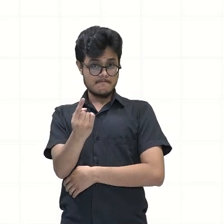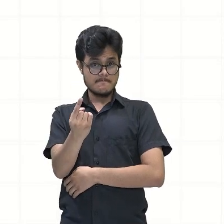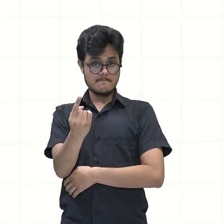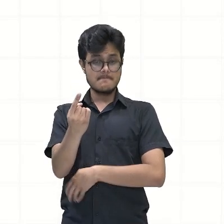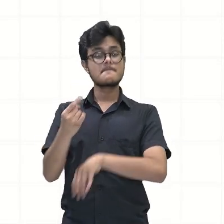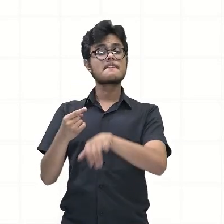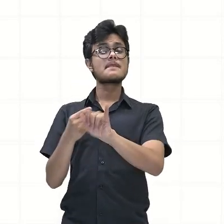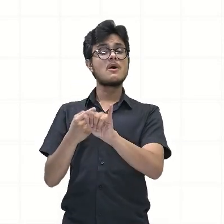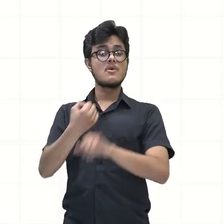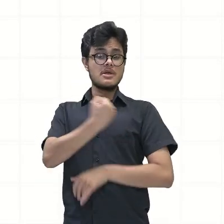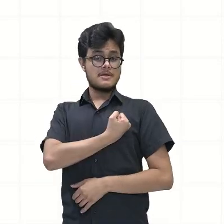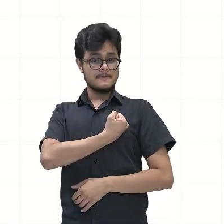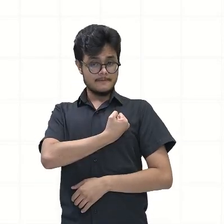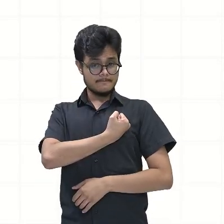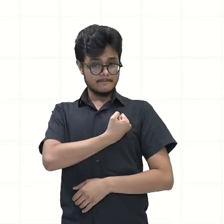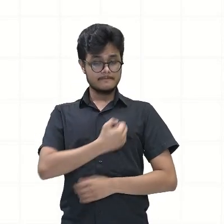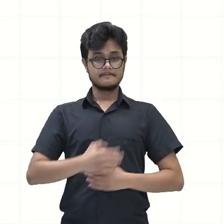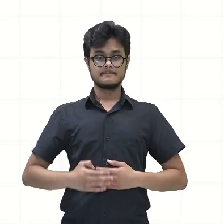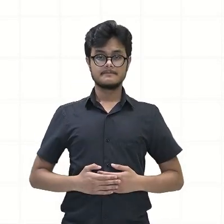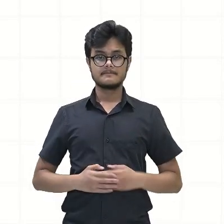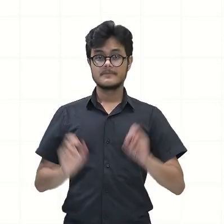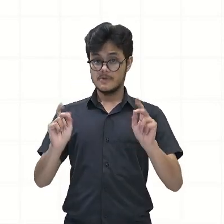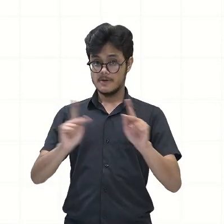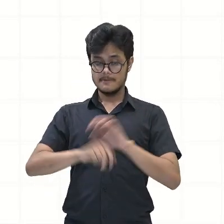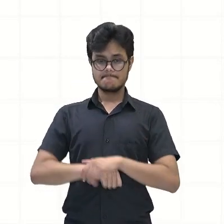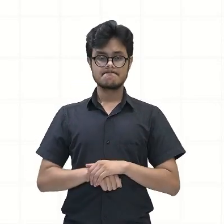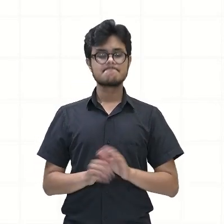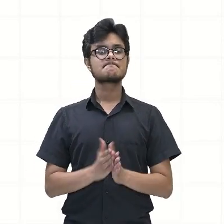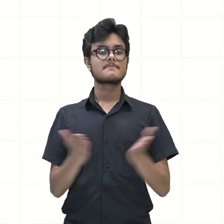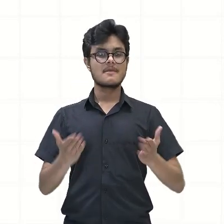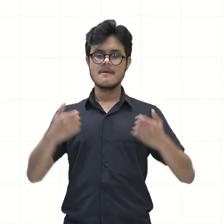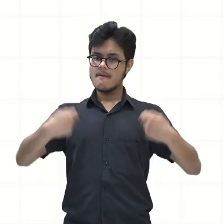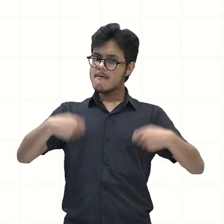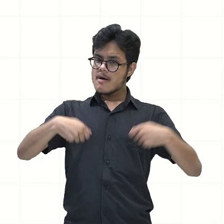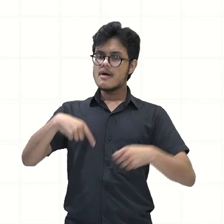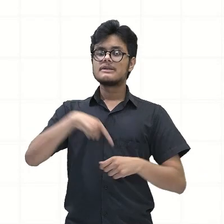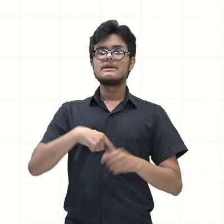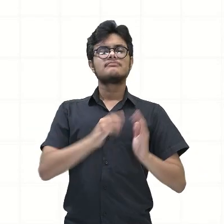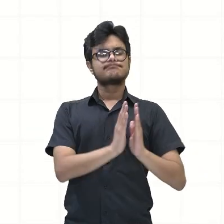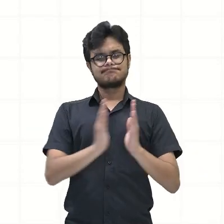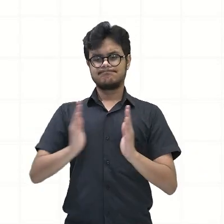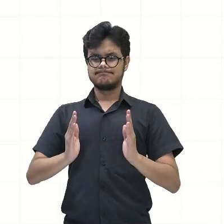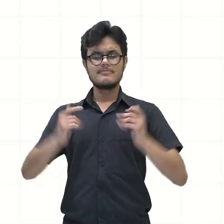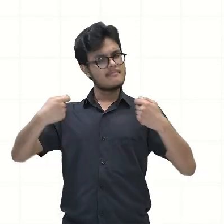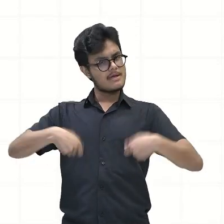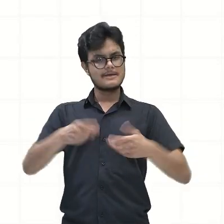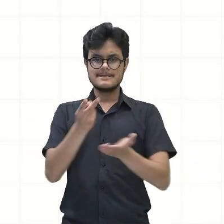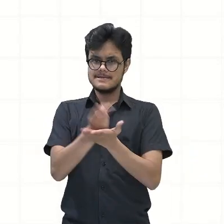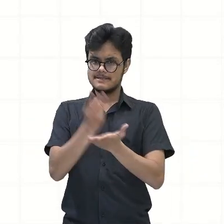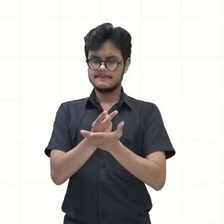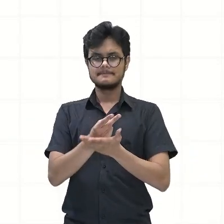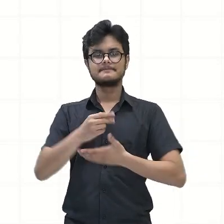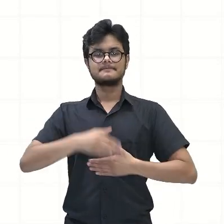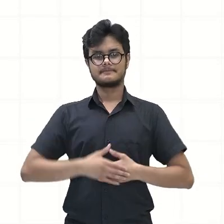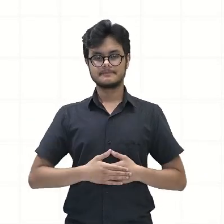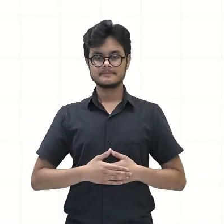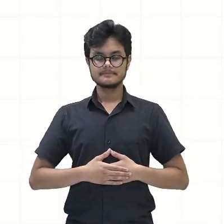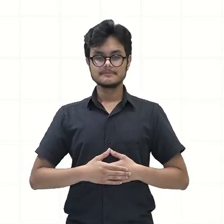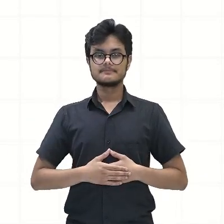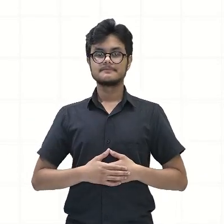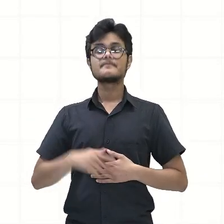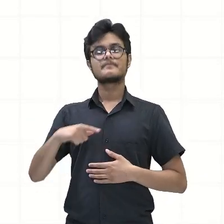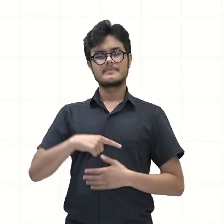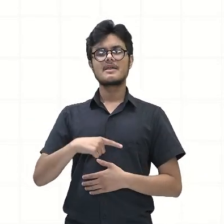ser referente ao eixo Y. Então, existe aí essa ordem. Todo ponto aí, todo par